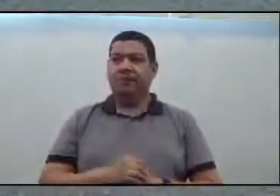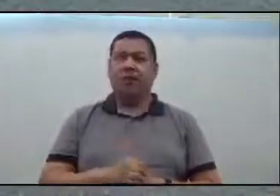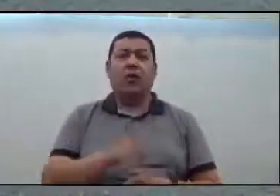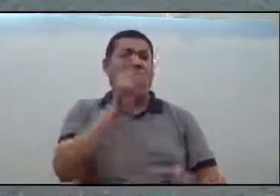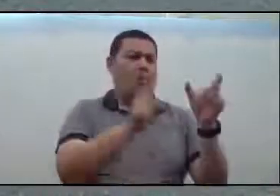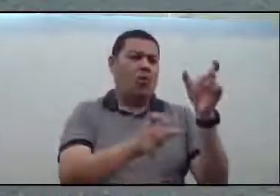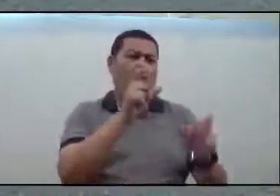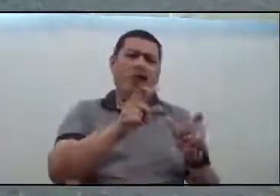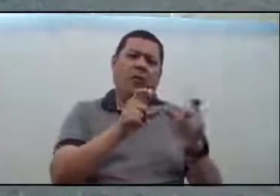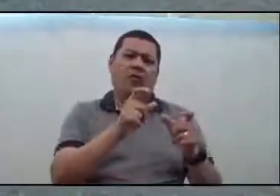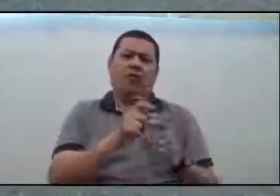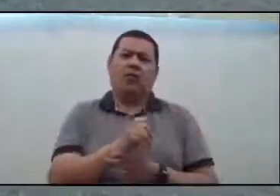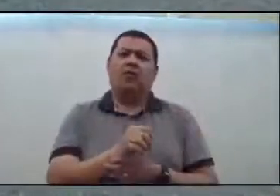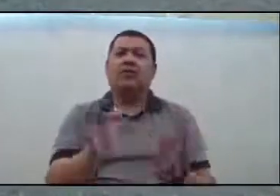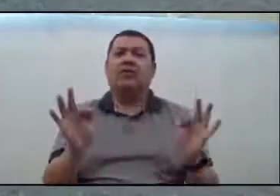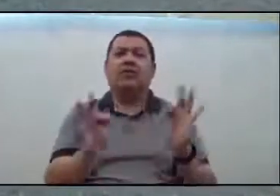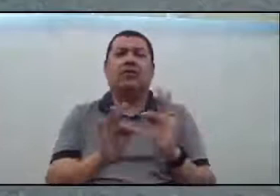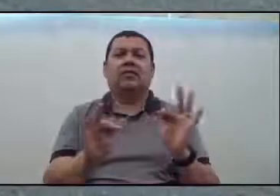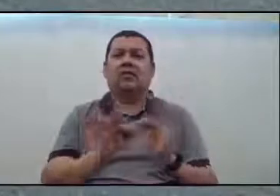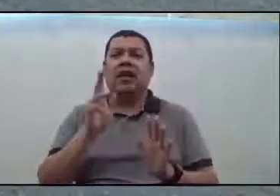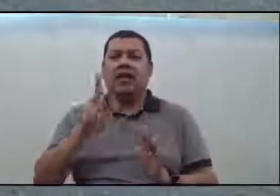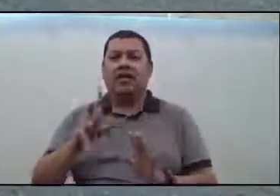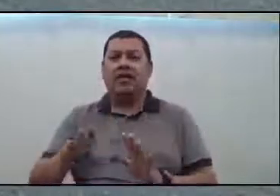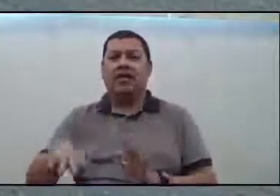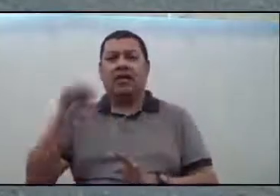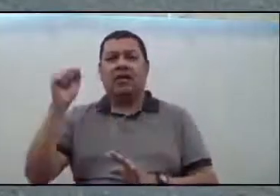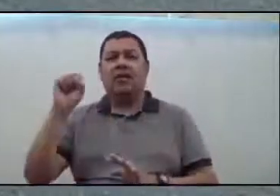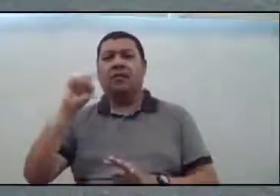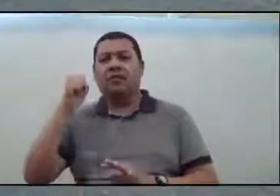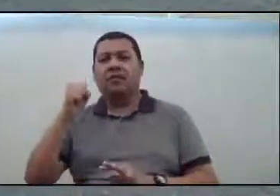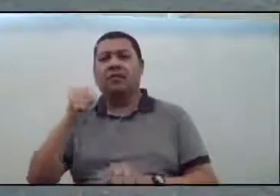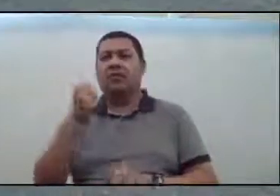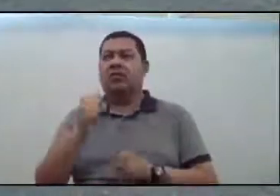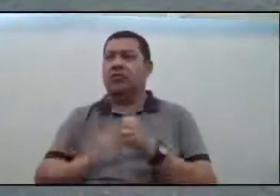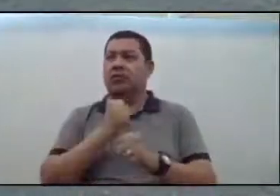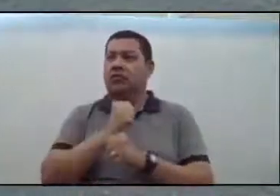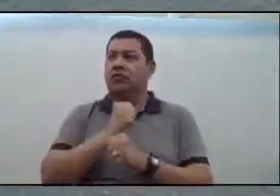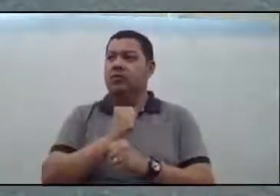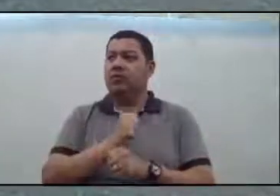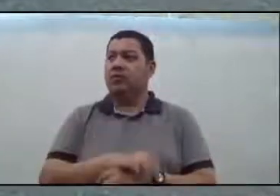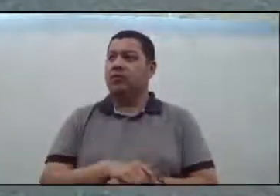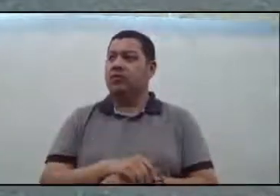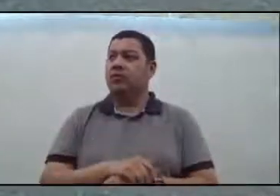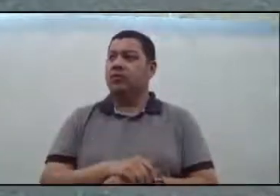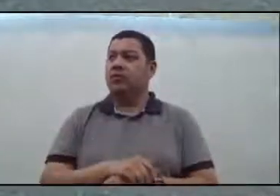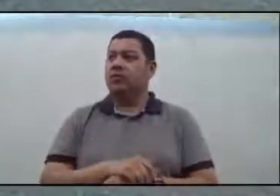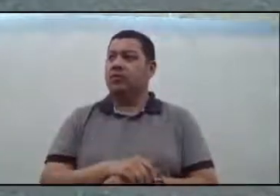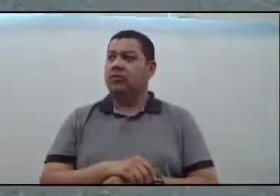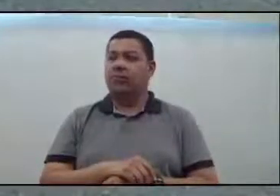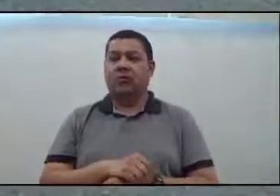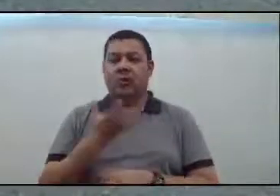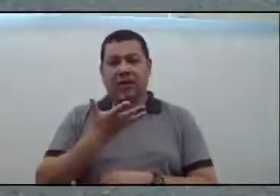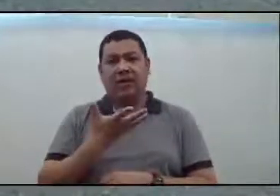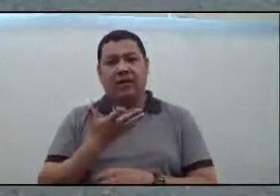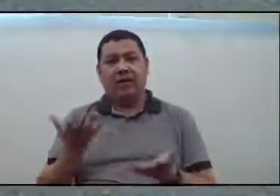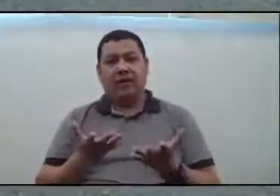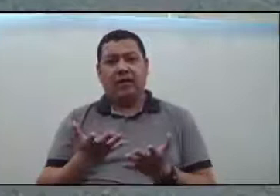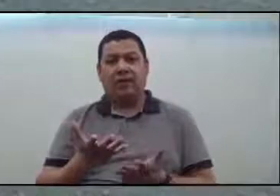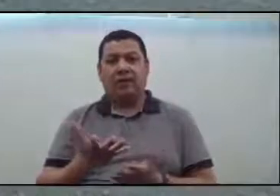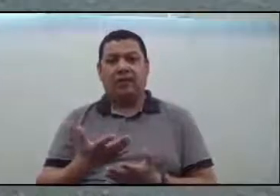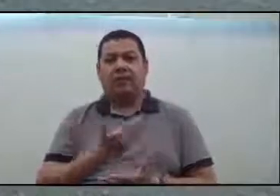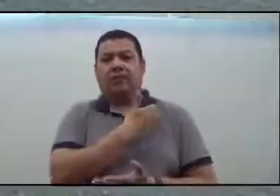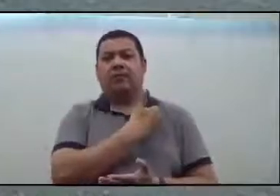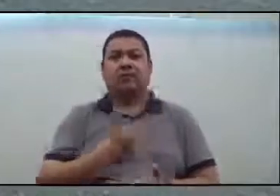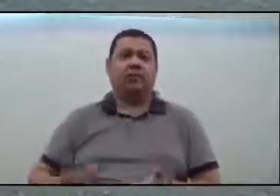inocente. O cara foi eleito senador para 8 anos, o povo já está querendo pôr ele governador de Rondônia. Ah, meu irmão, para com